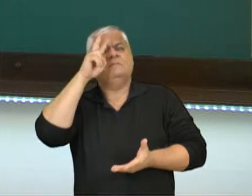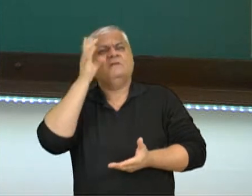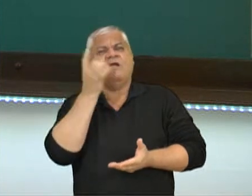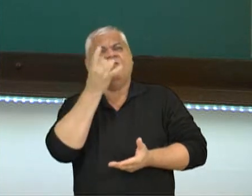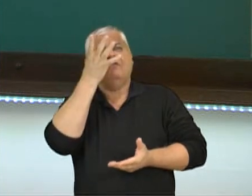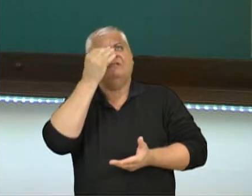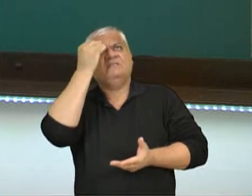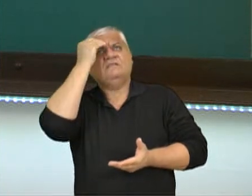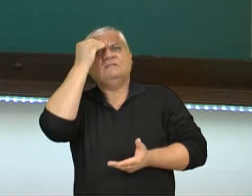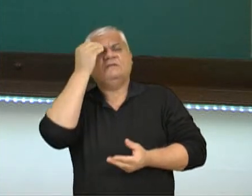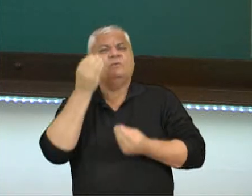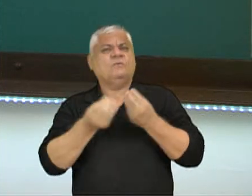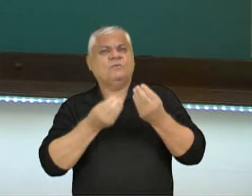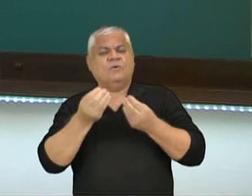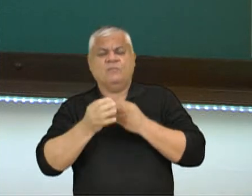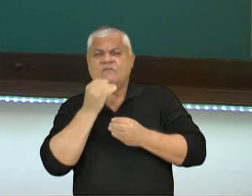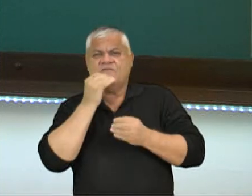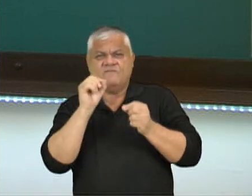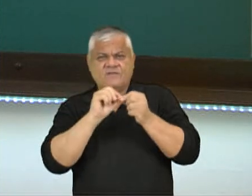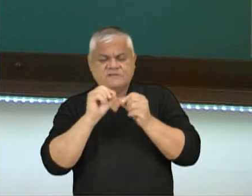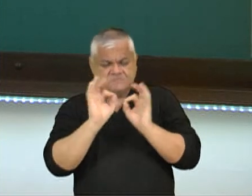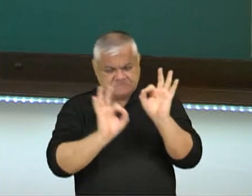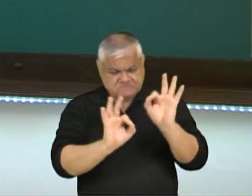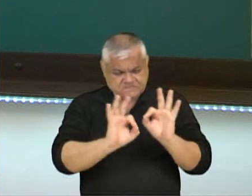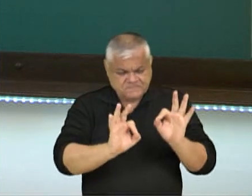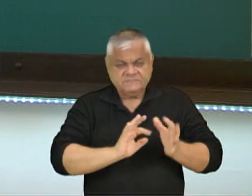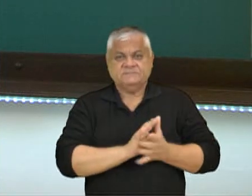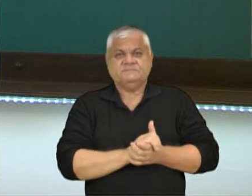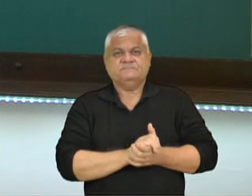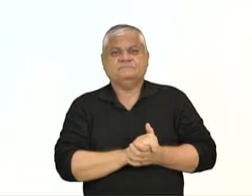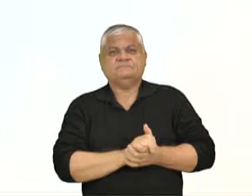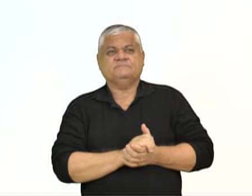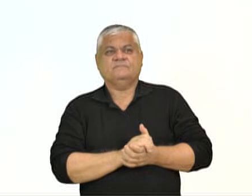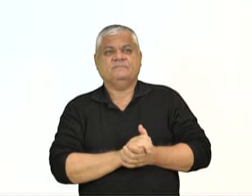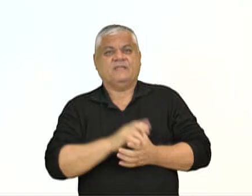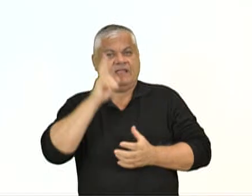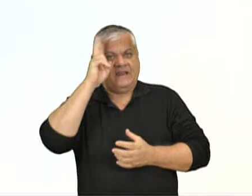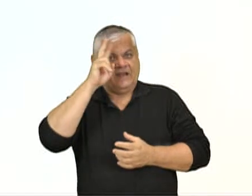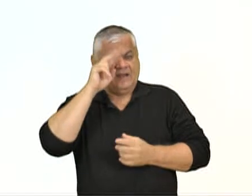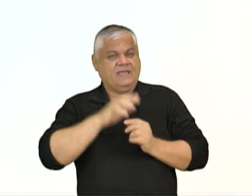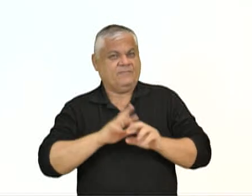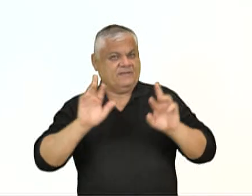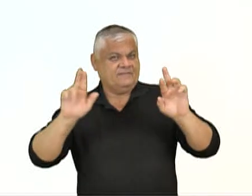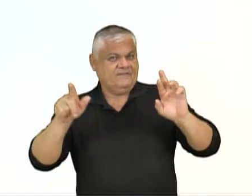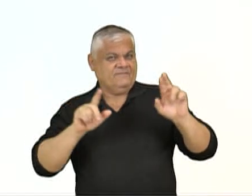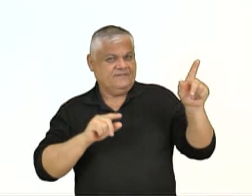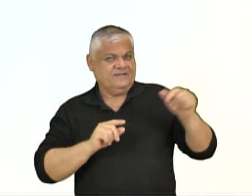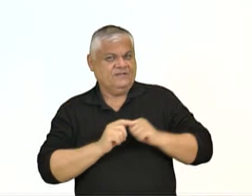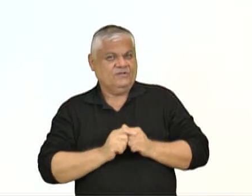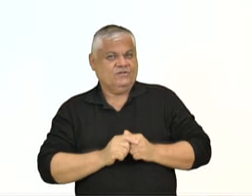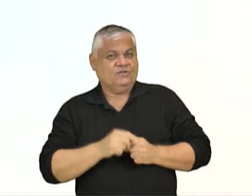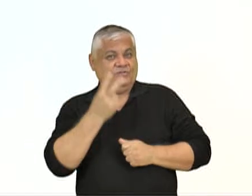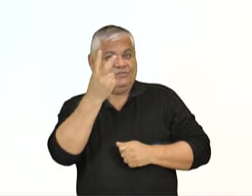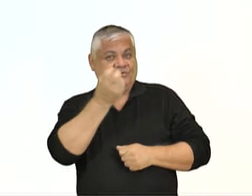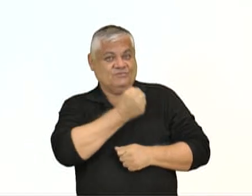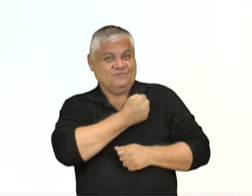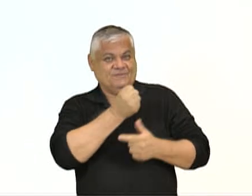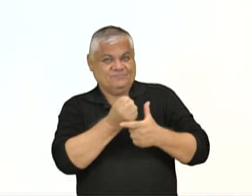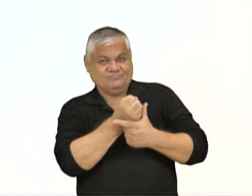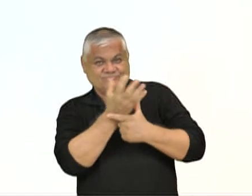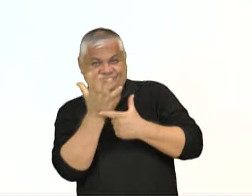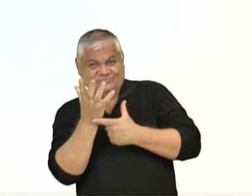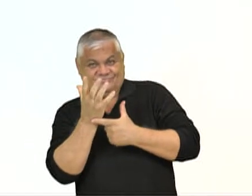fácil de eu entender quando eu for fazer essa subtração novamente. Lembra da diferença entre dois números inteiros? Então eu